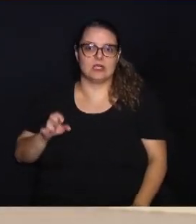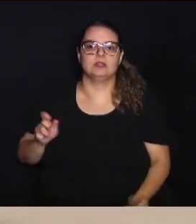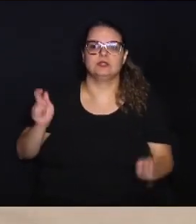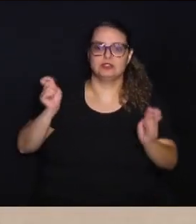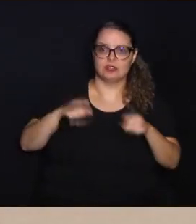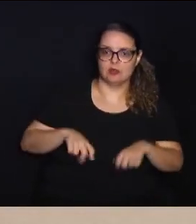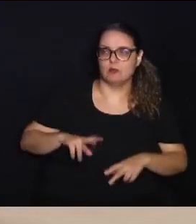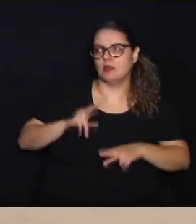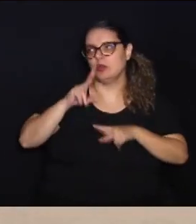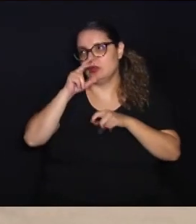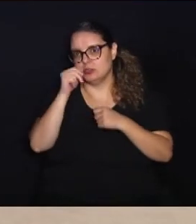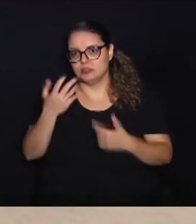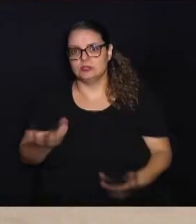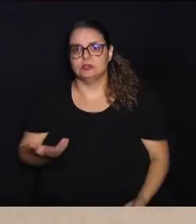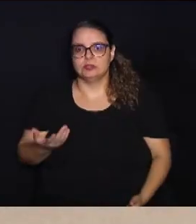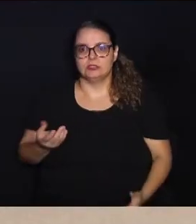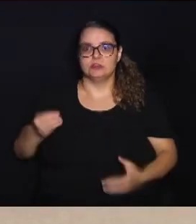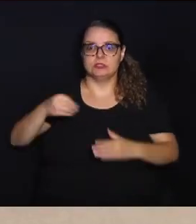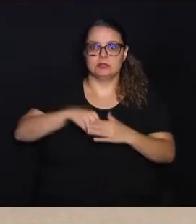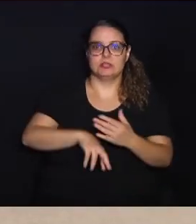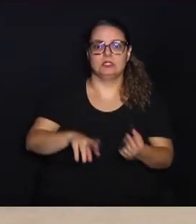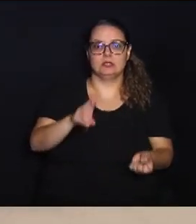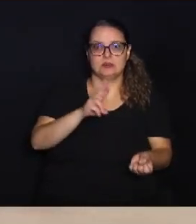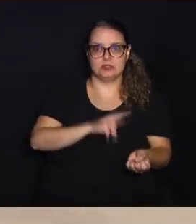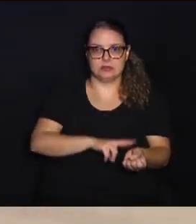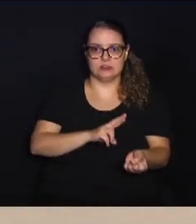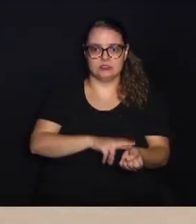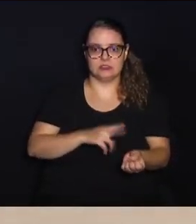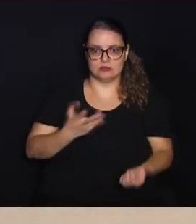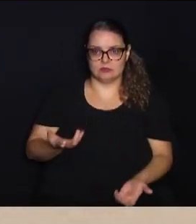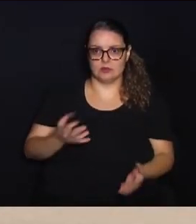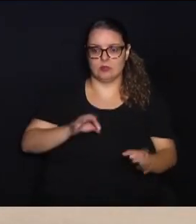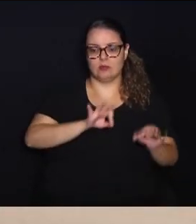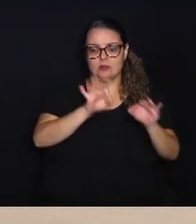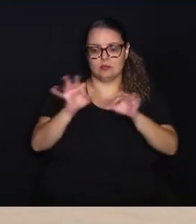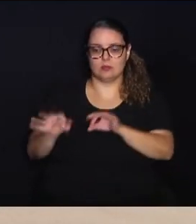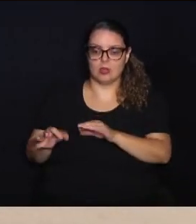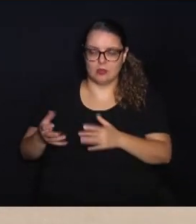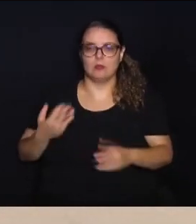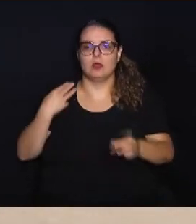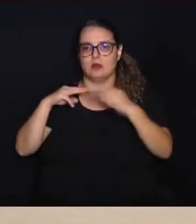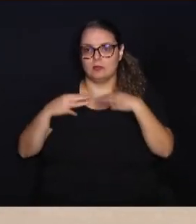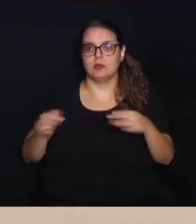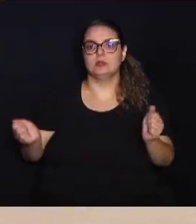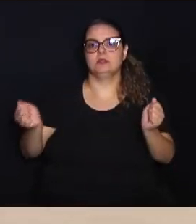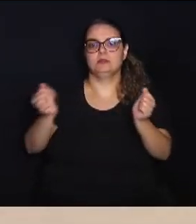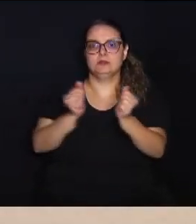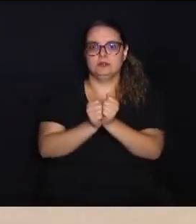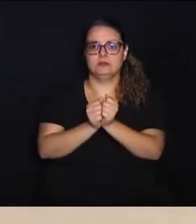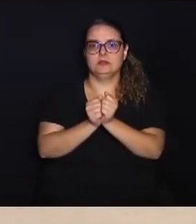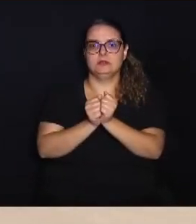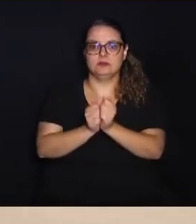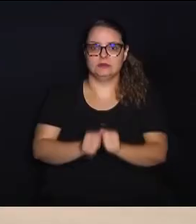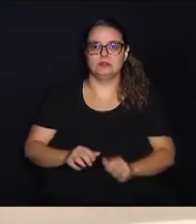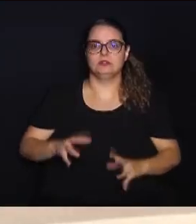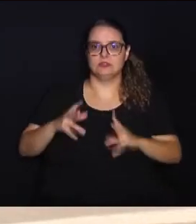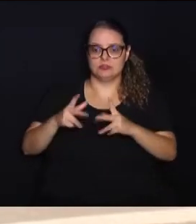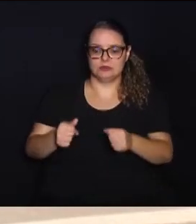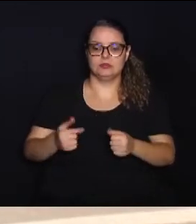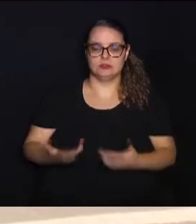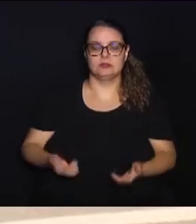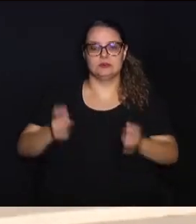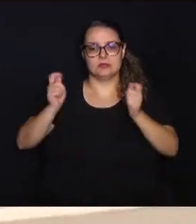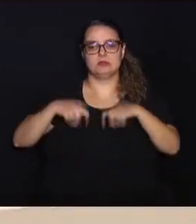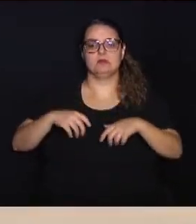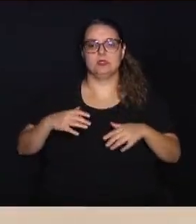a capacidade artística da série. E você falou dos aparelhos, né? São 5 aparelhos que existem na ginástica rítmica? Isso,